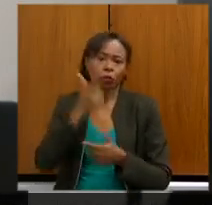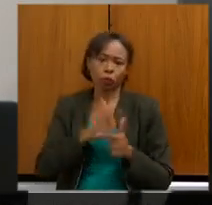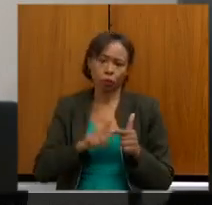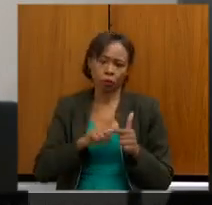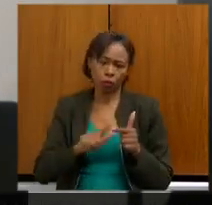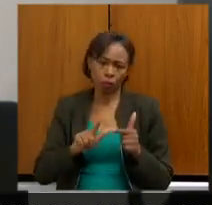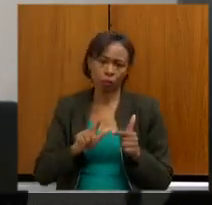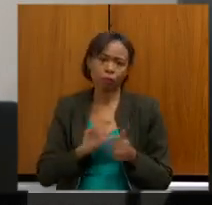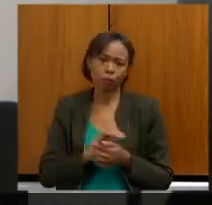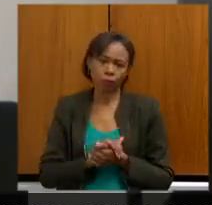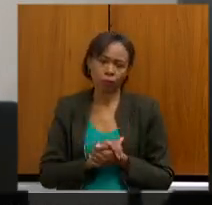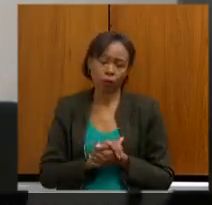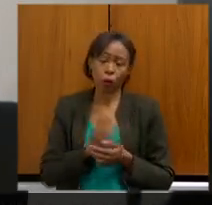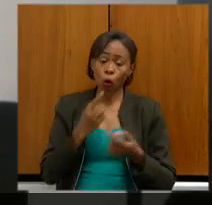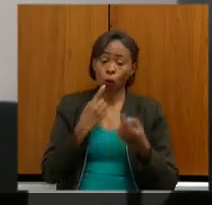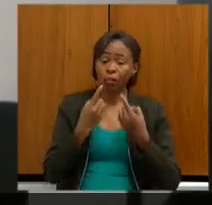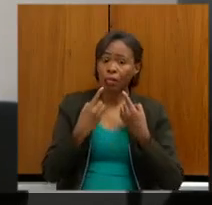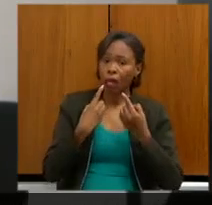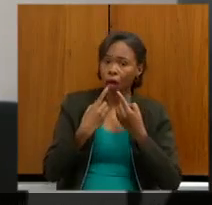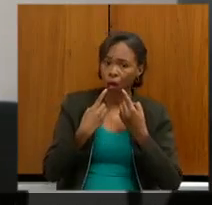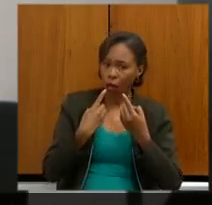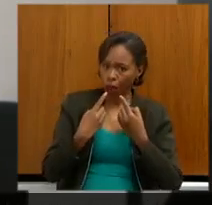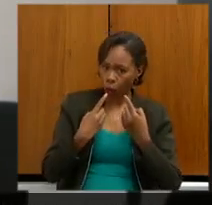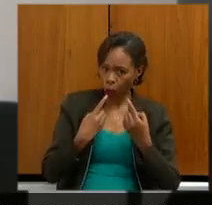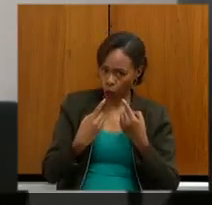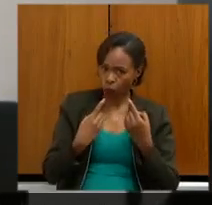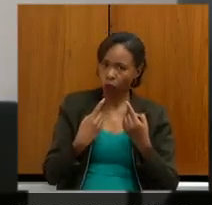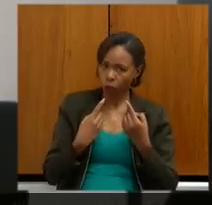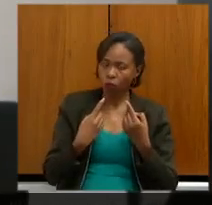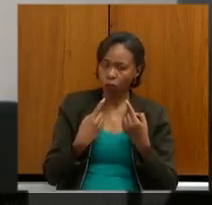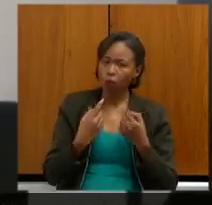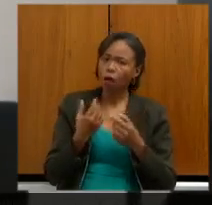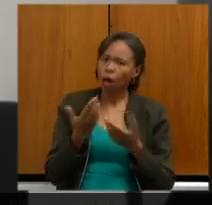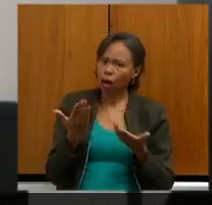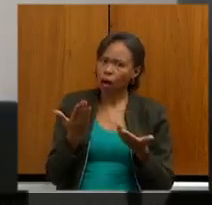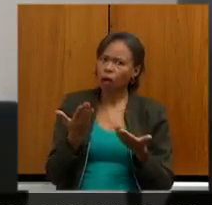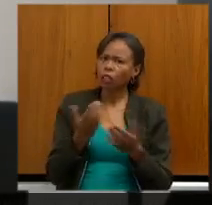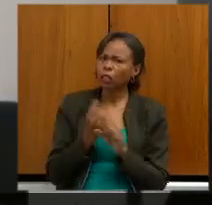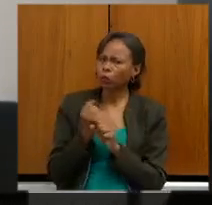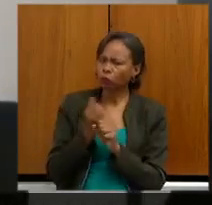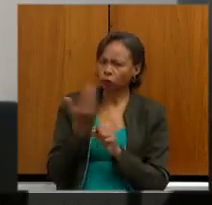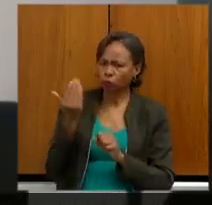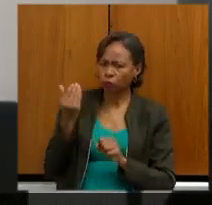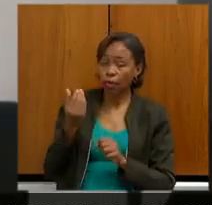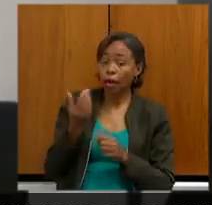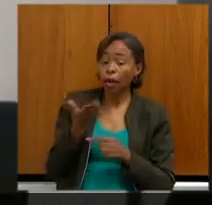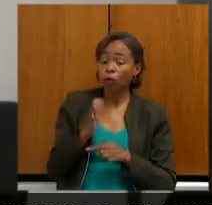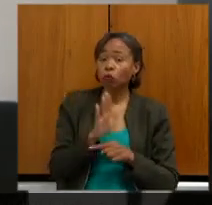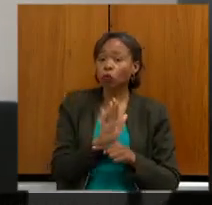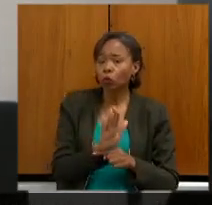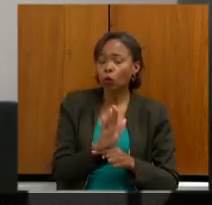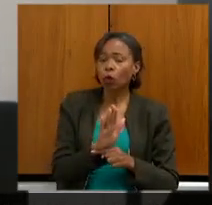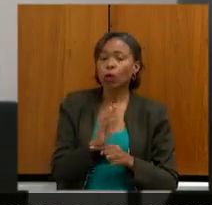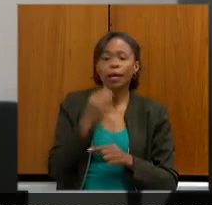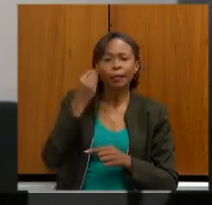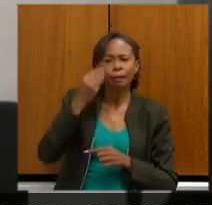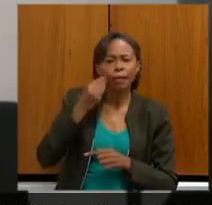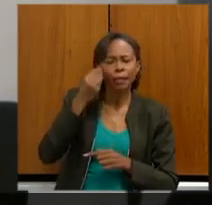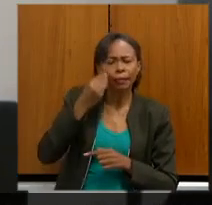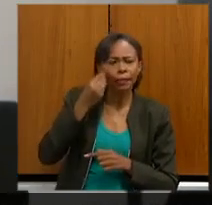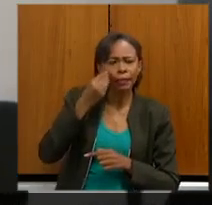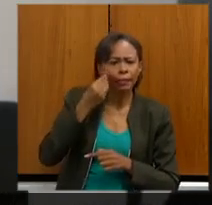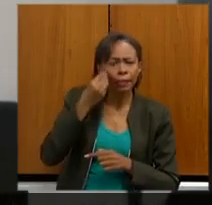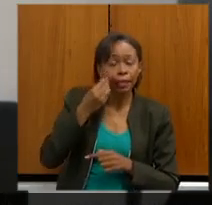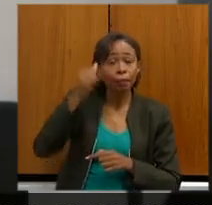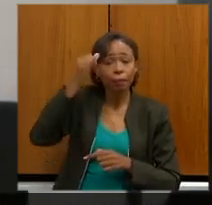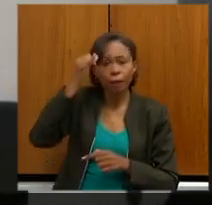você a ao Z o diálogo ele permitiu durante esses anos que várias experiências de debate da mesa de água